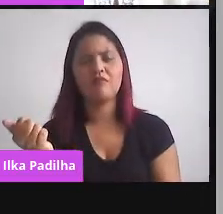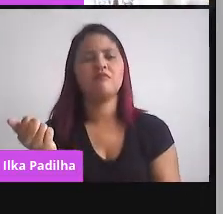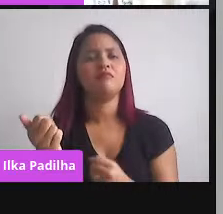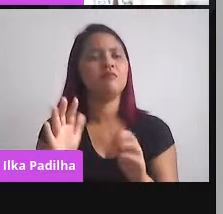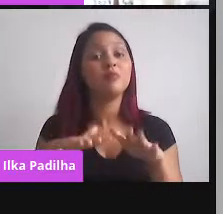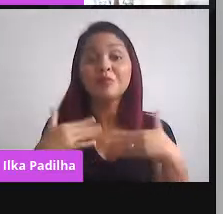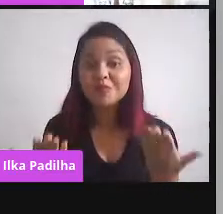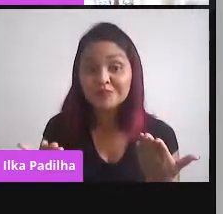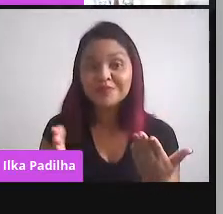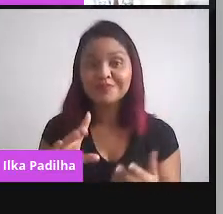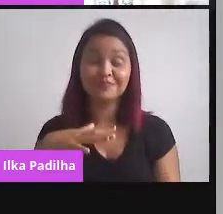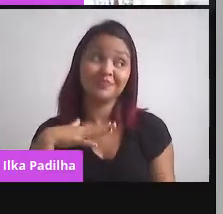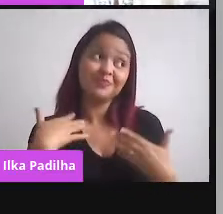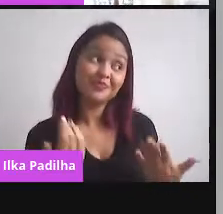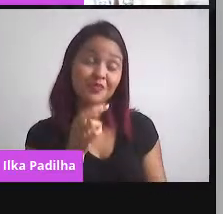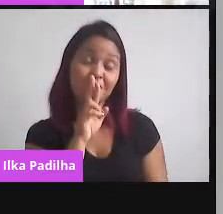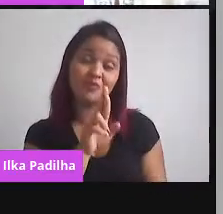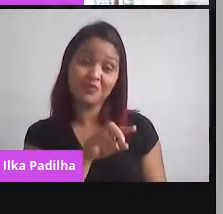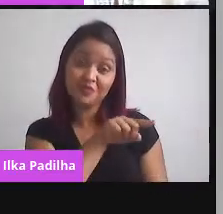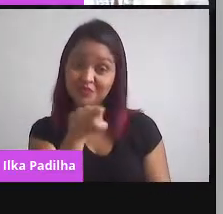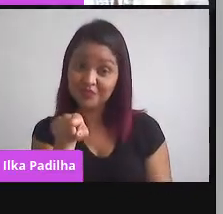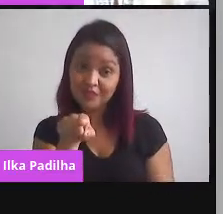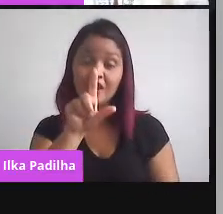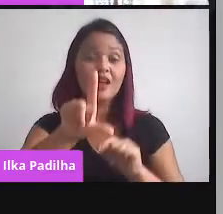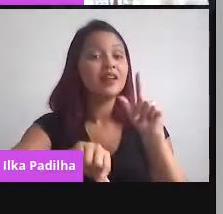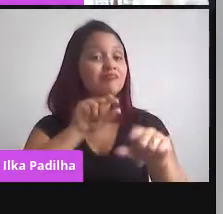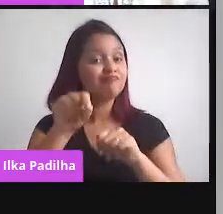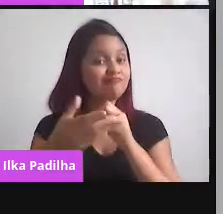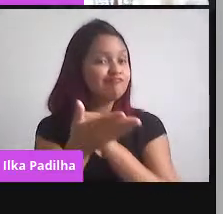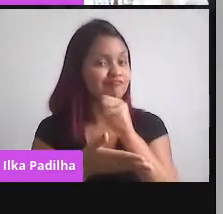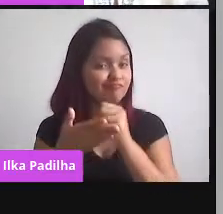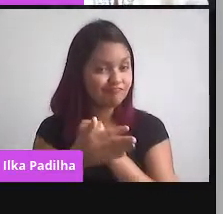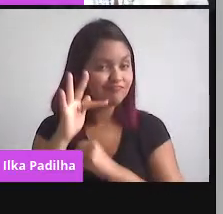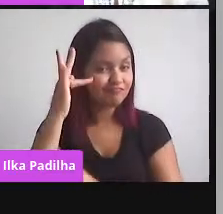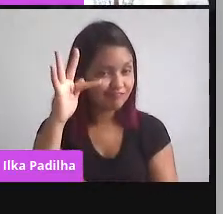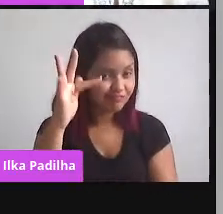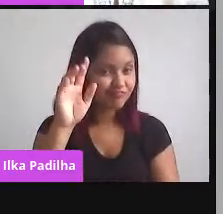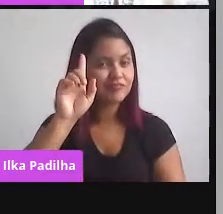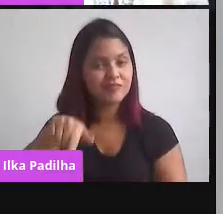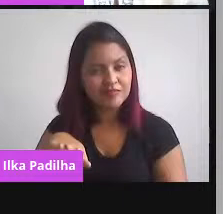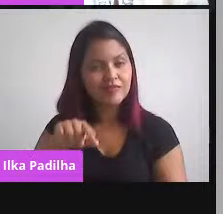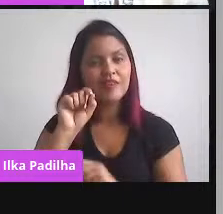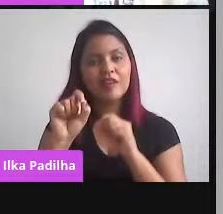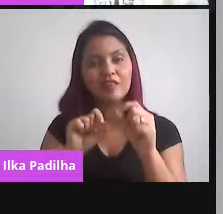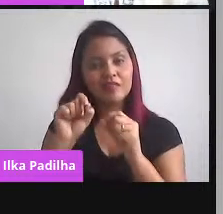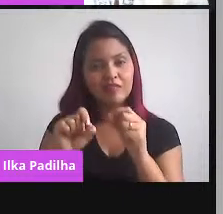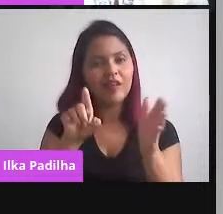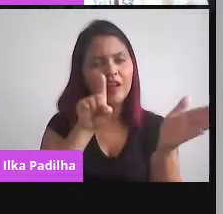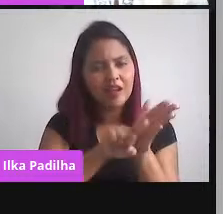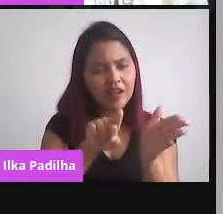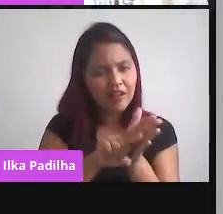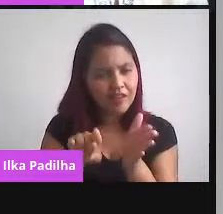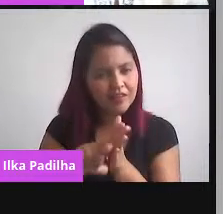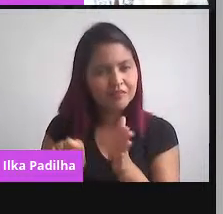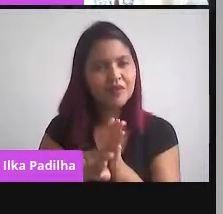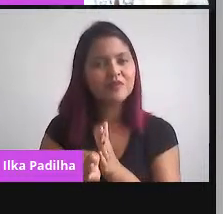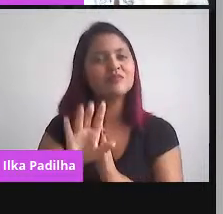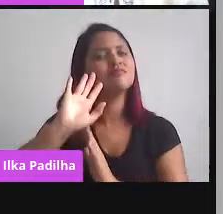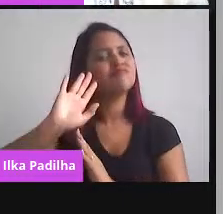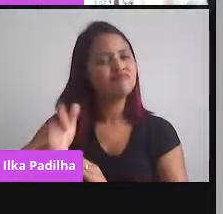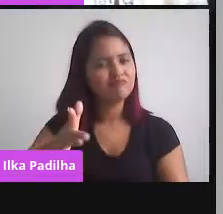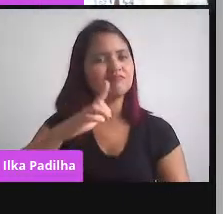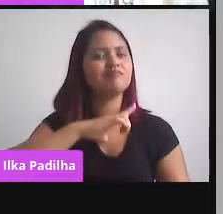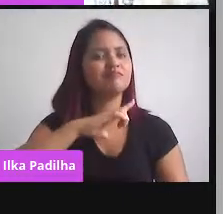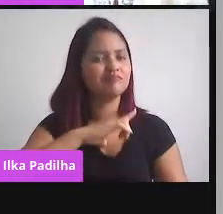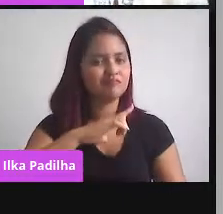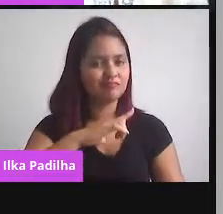vocês que a escolha da base teórica, ela está ligada às perguntas de pesquisa que nós temos, né,